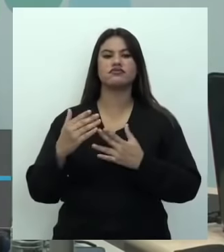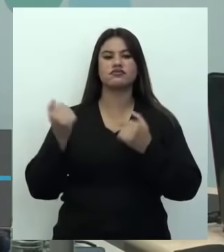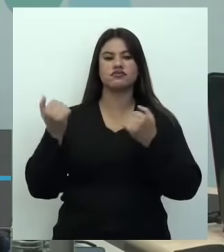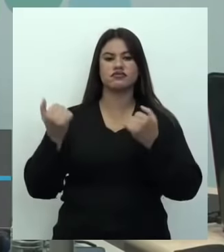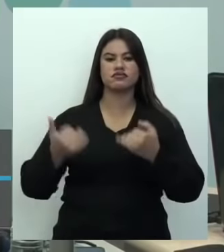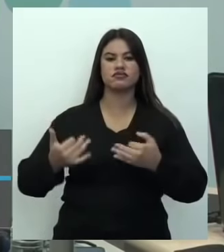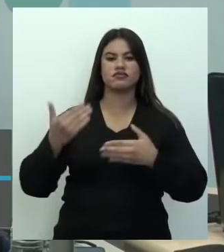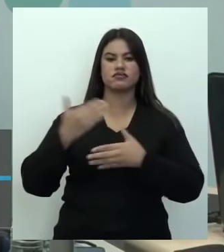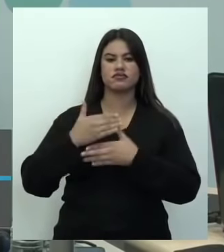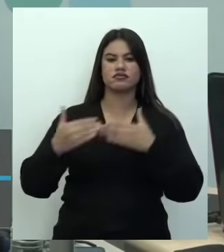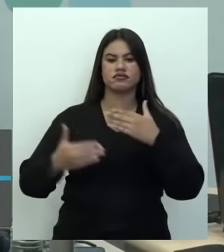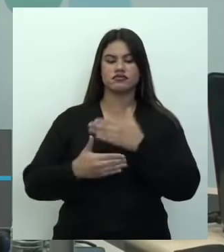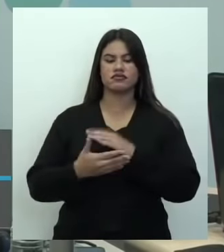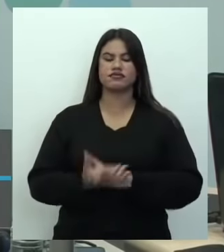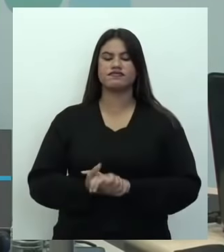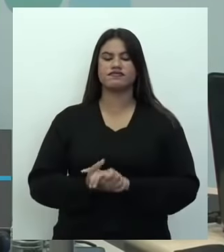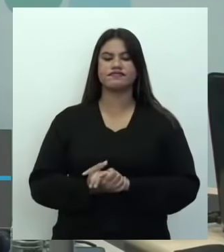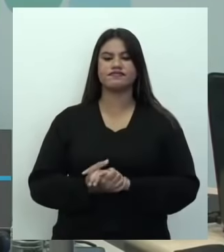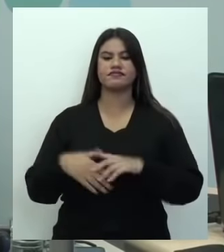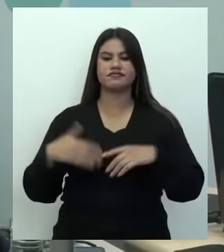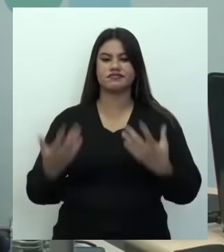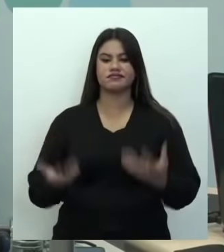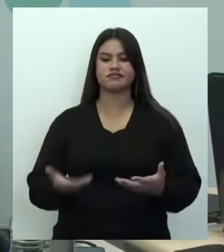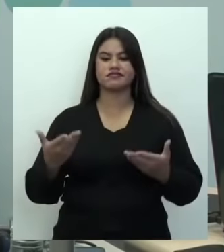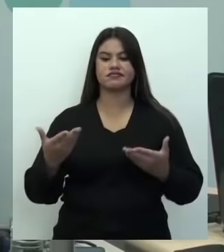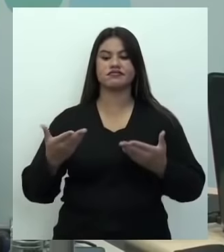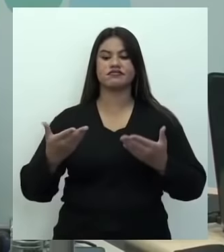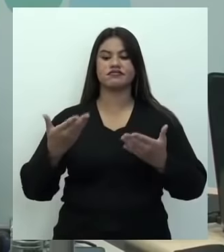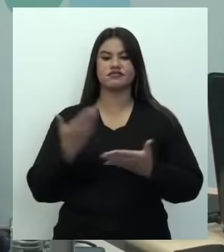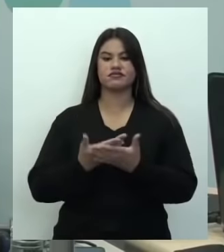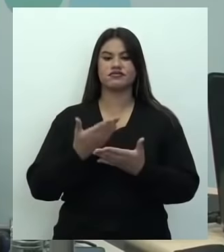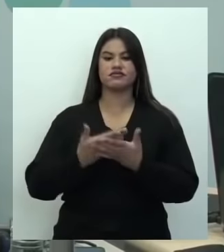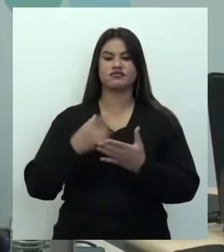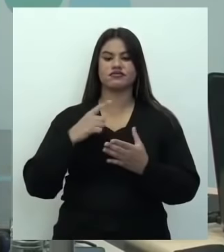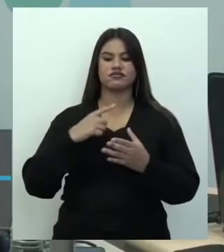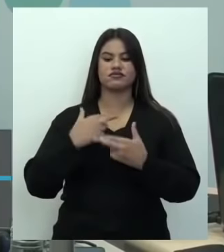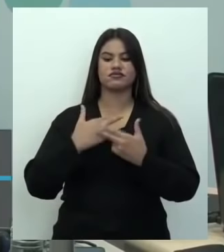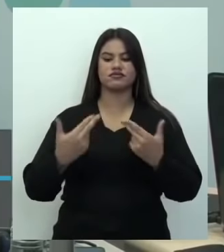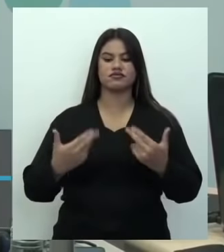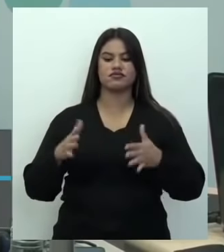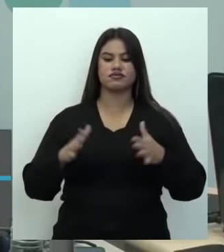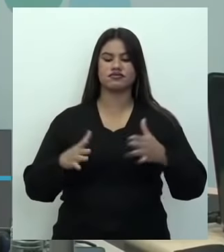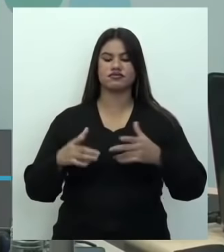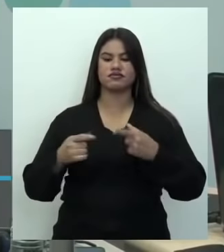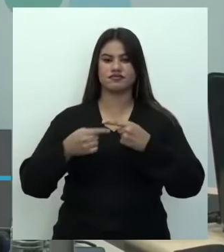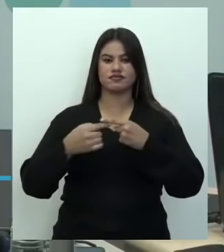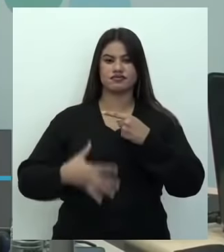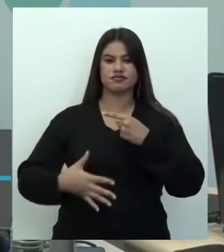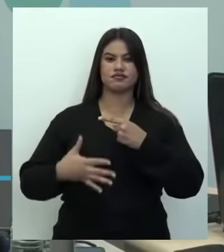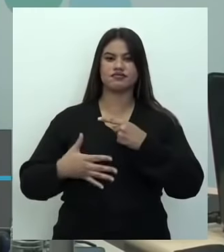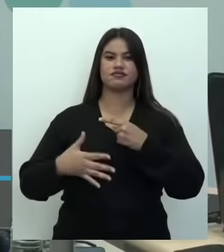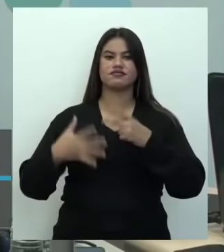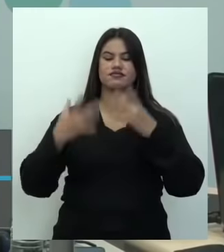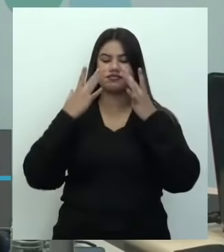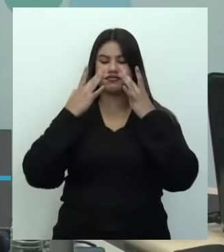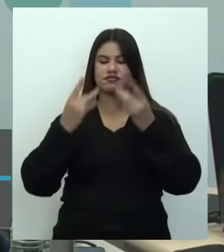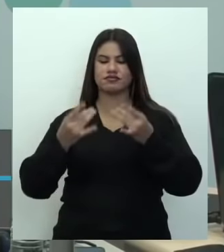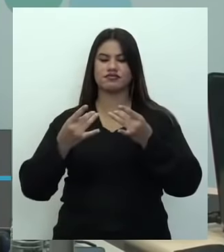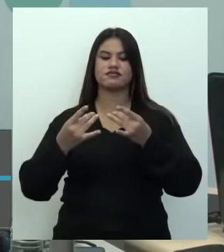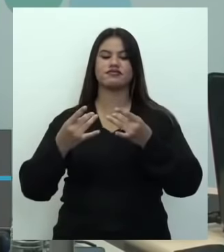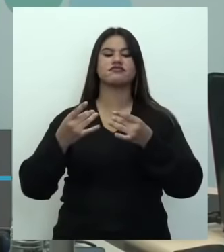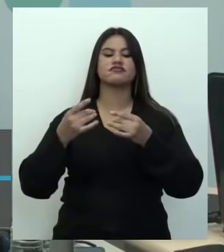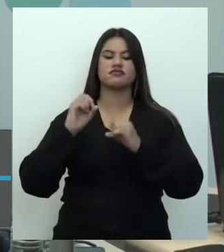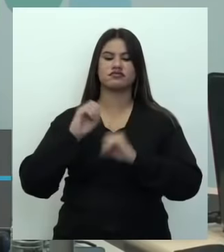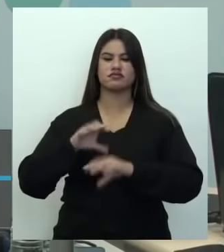terá vários momentos para a interação, então fiquem atentos, né, às nossas orientações.